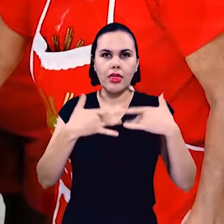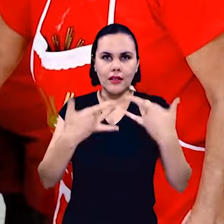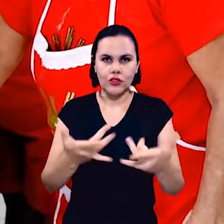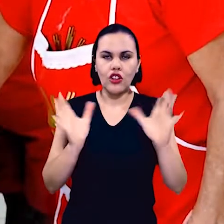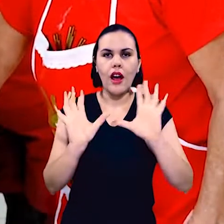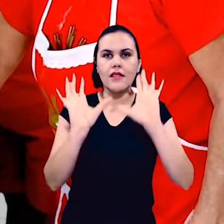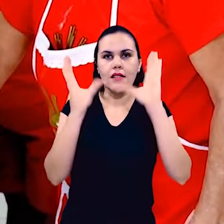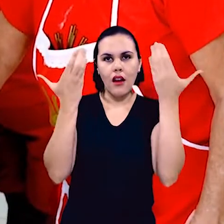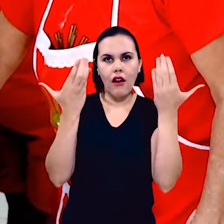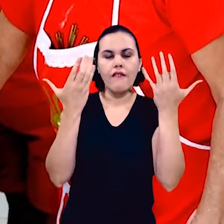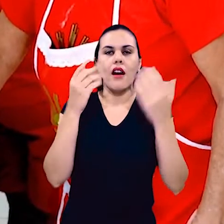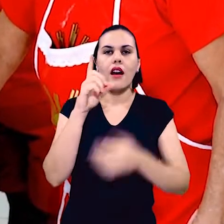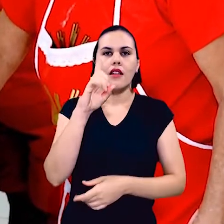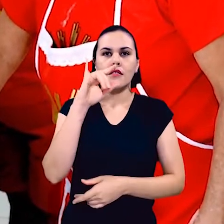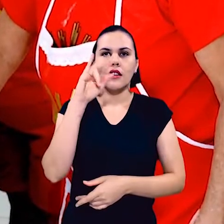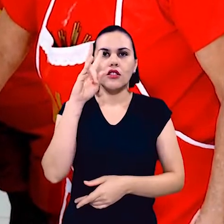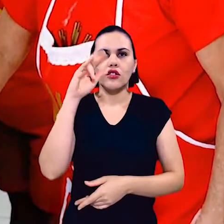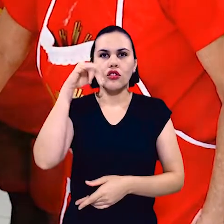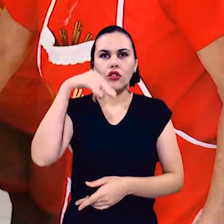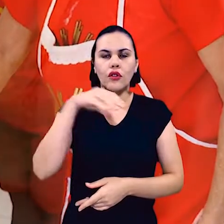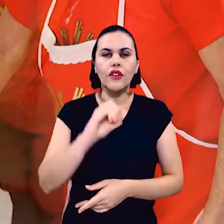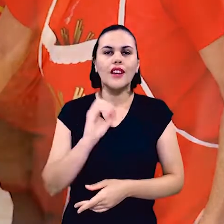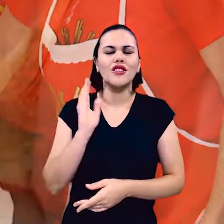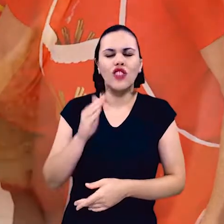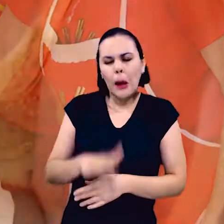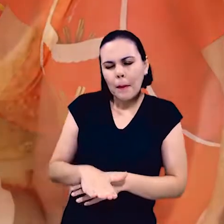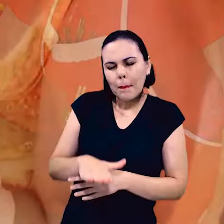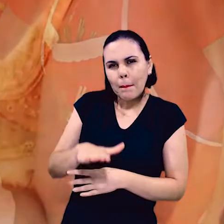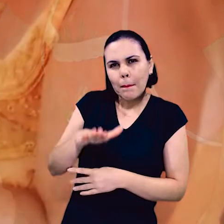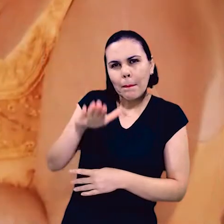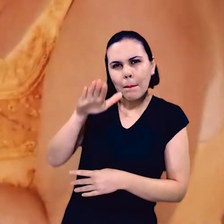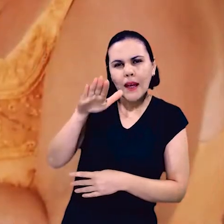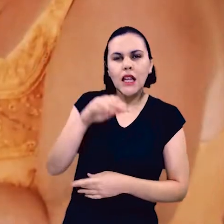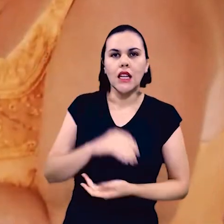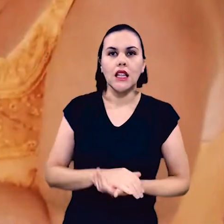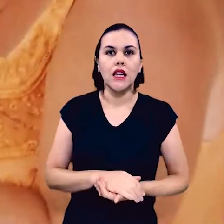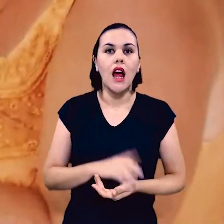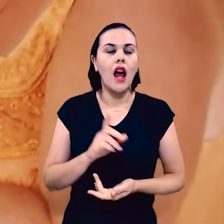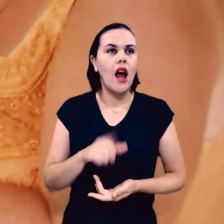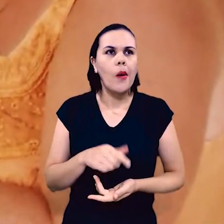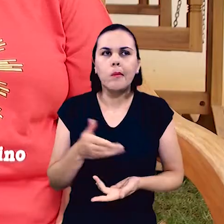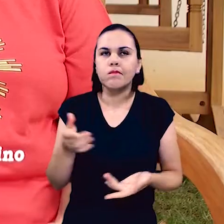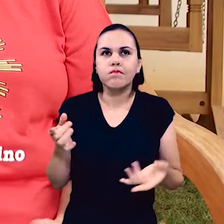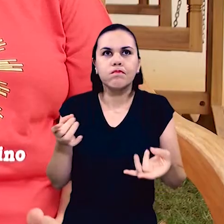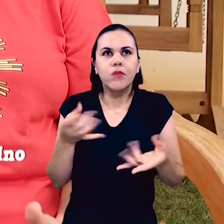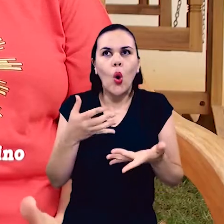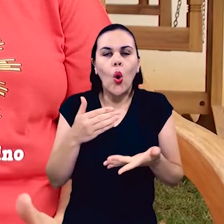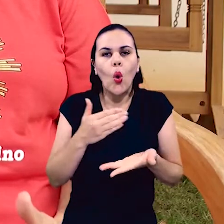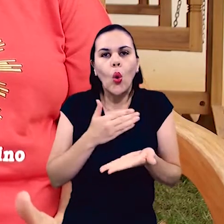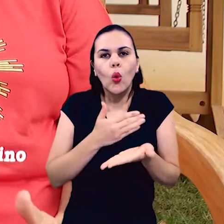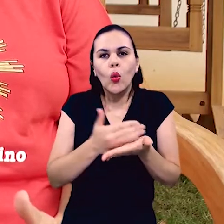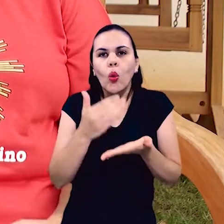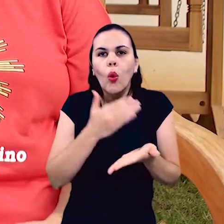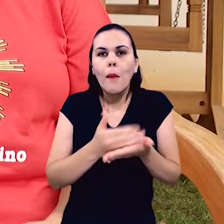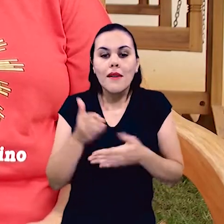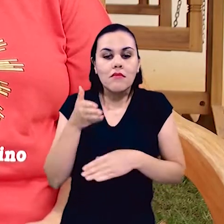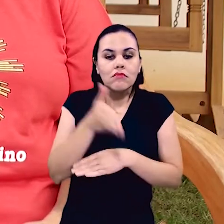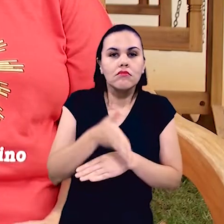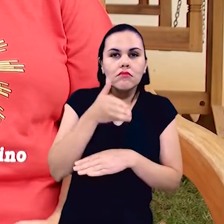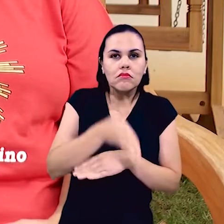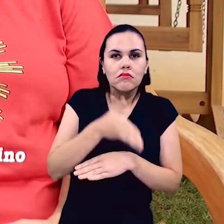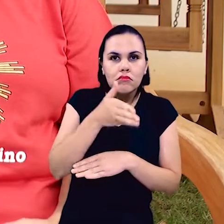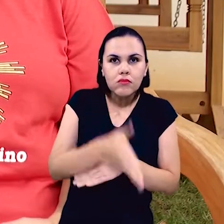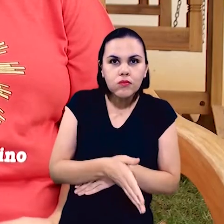e dedicação a esta festa do Divino Espírito Santo vem desde pequenininha. Eu praticamente comecei